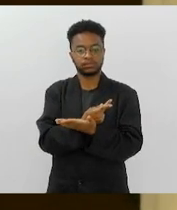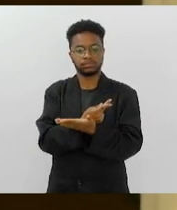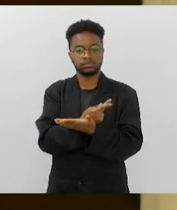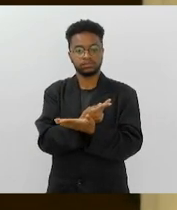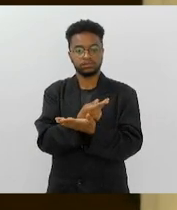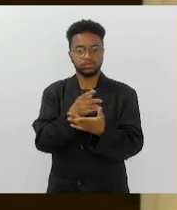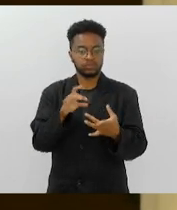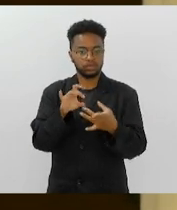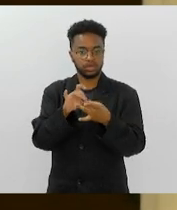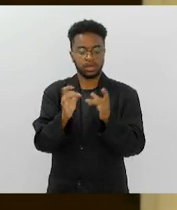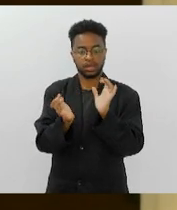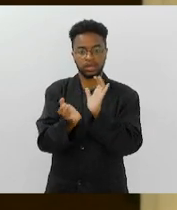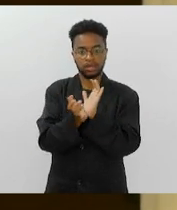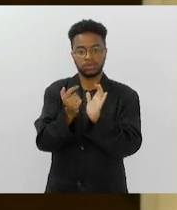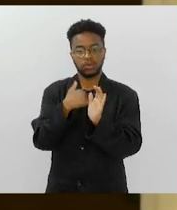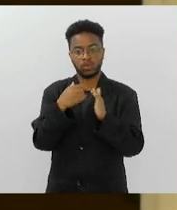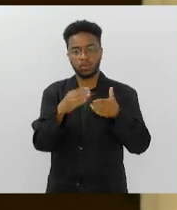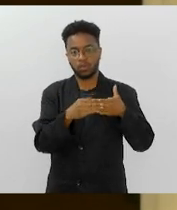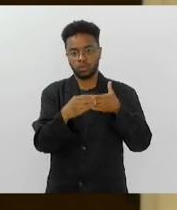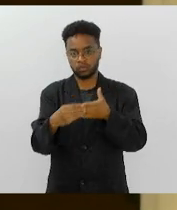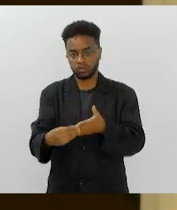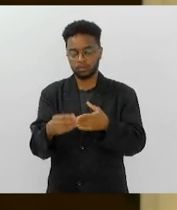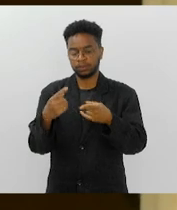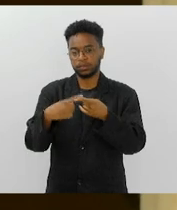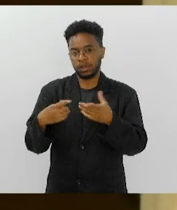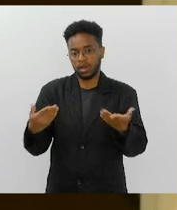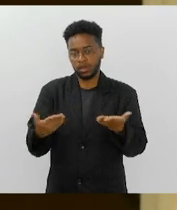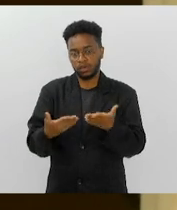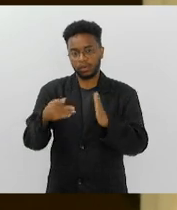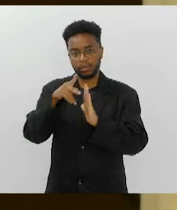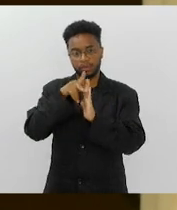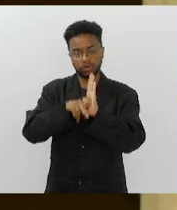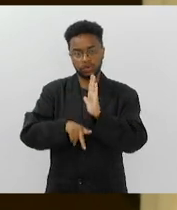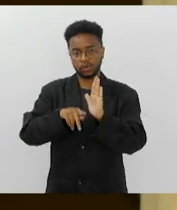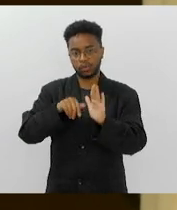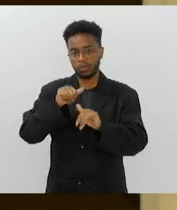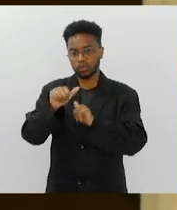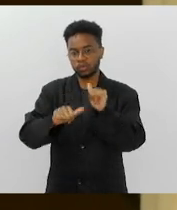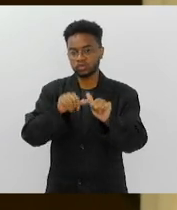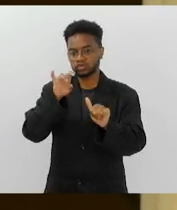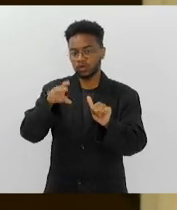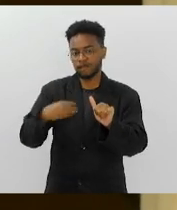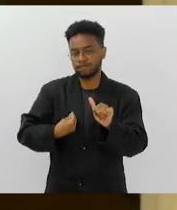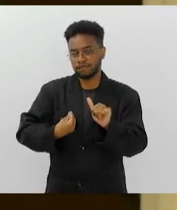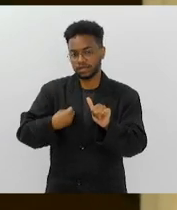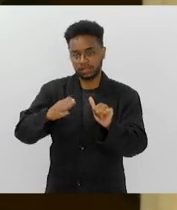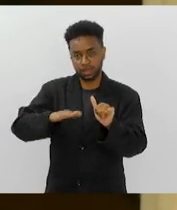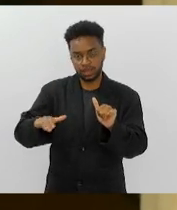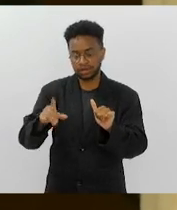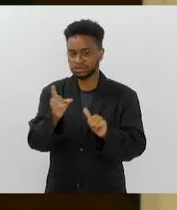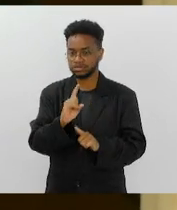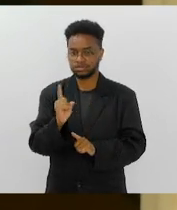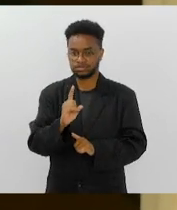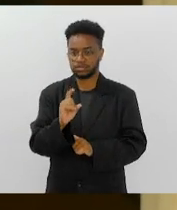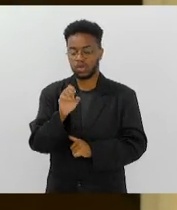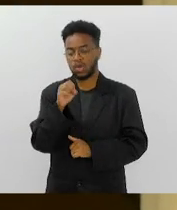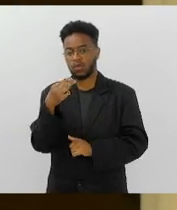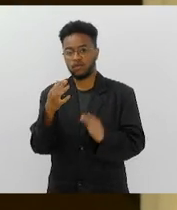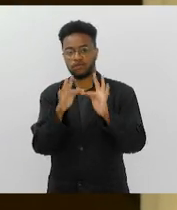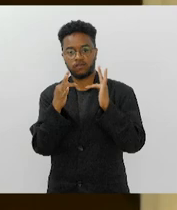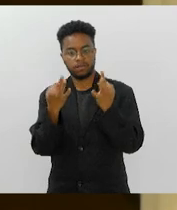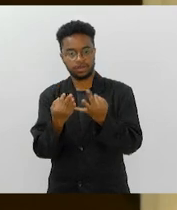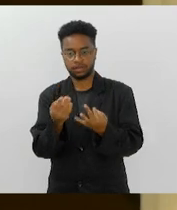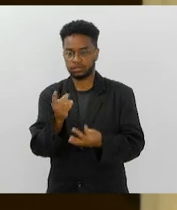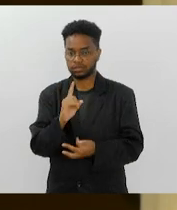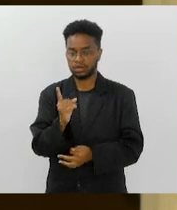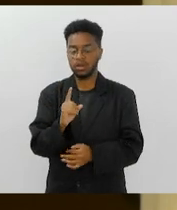comando. Hoje, esses projetos, eles não transformaram somente a vida das crianças, nem de seus familiares, nem